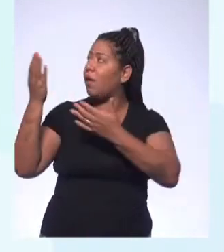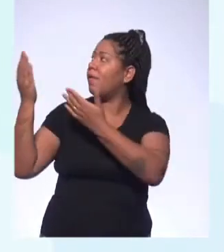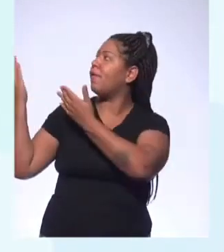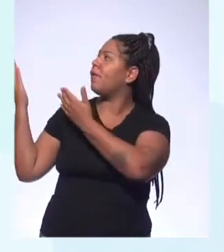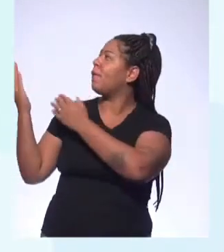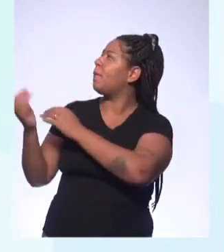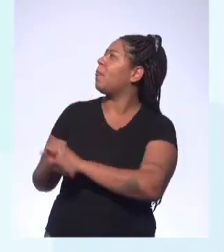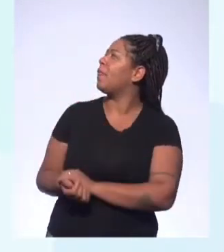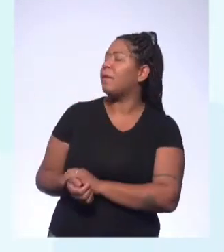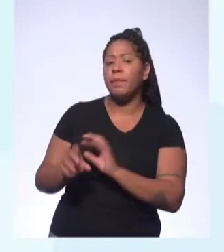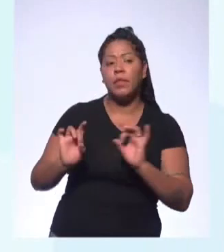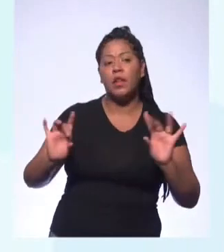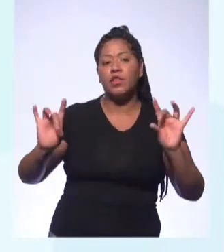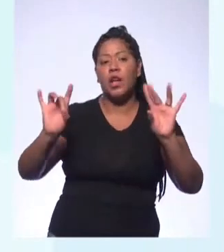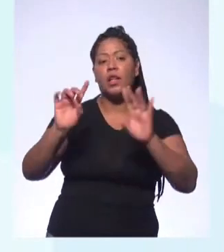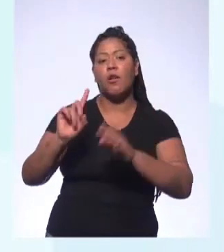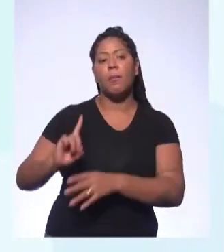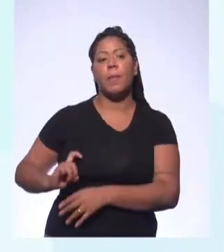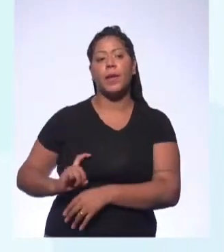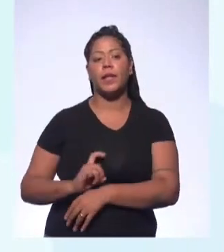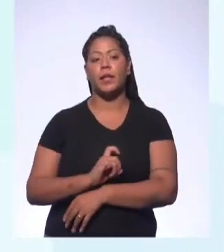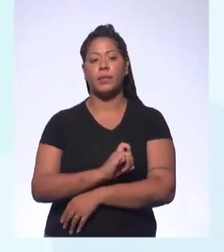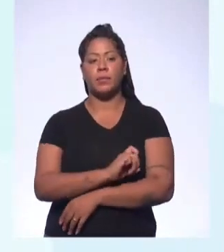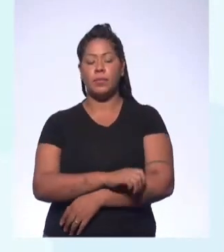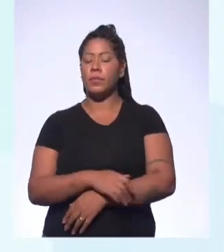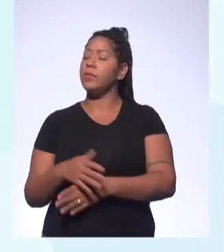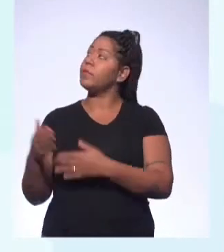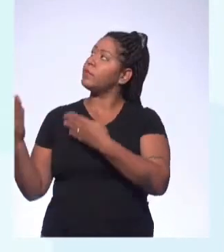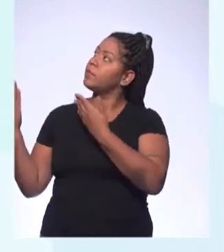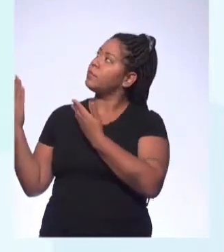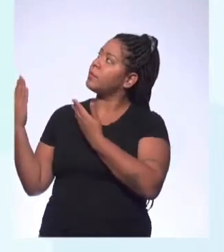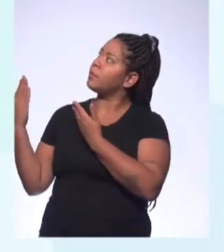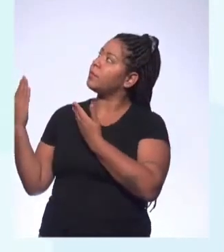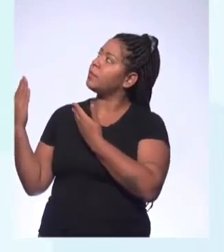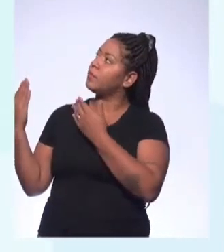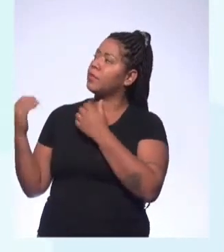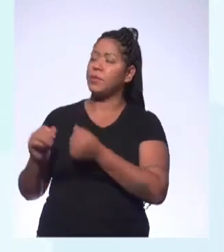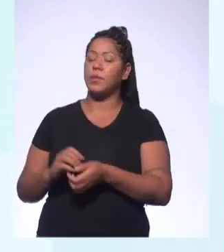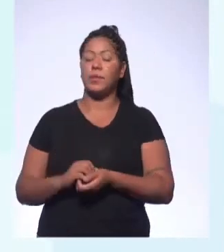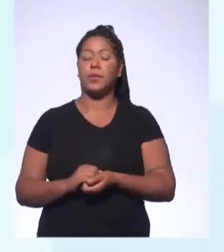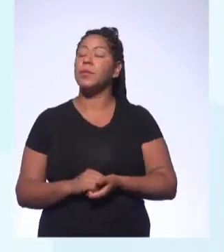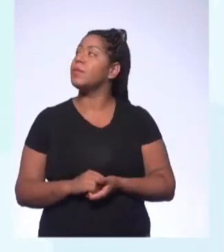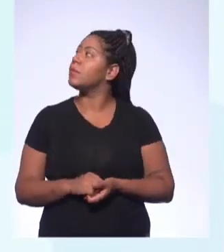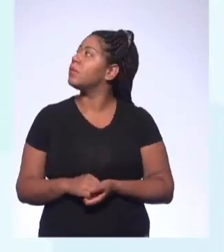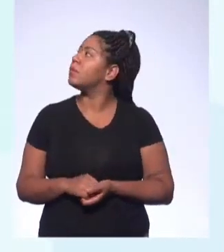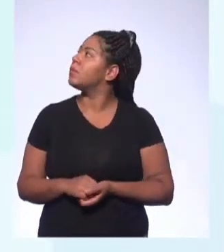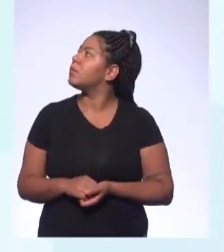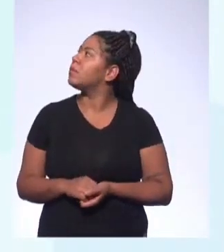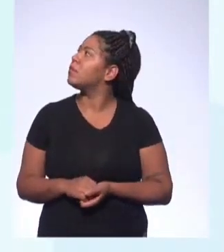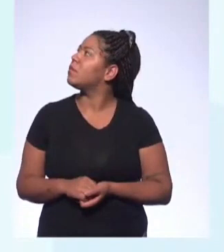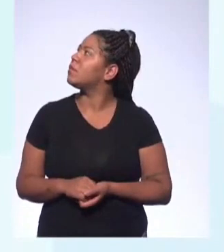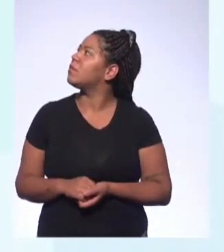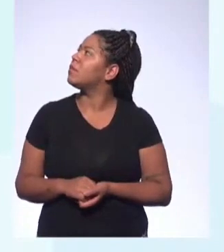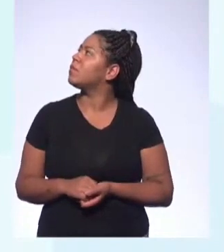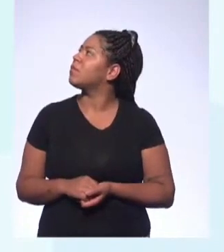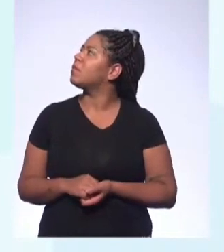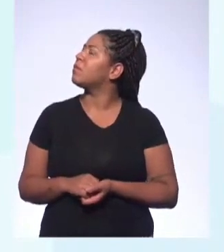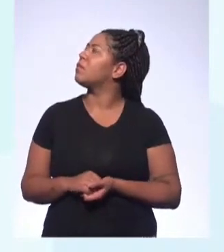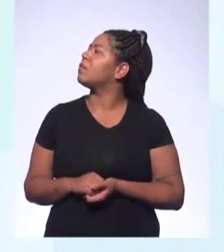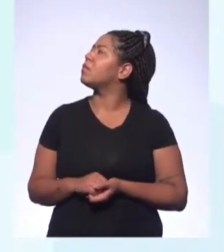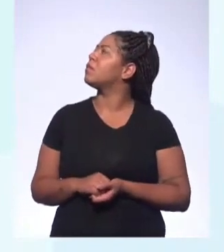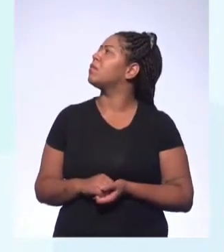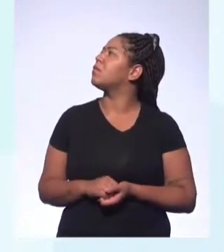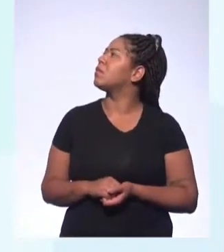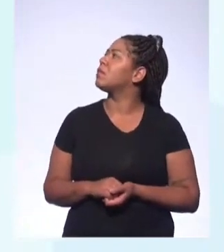diplococo, estreptococo. Estafilo é quando parece um cachinho. Tá? Mesma coisa para o bacilo, estreptobacilo,